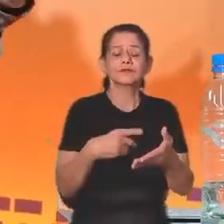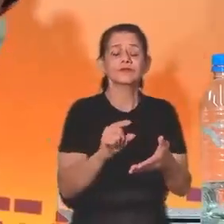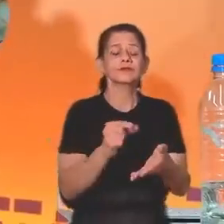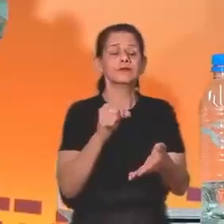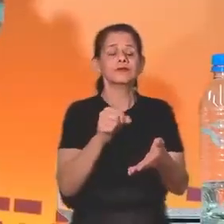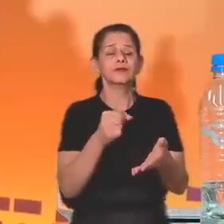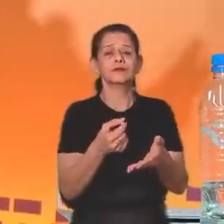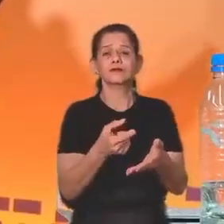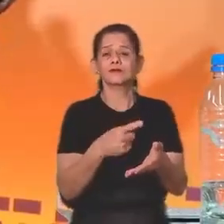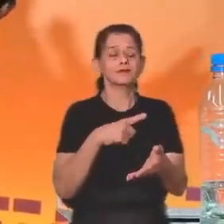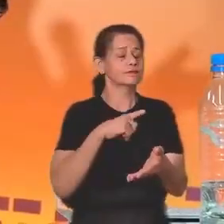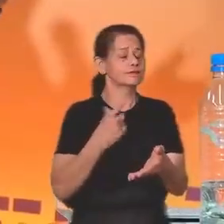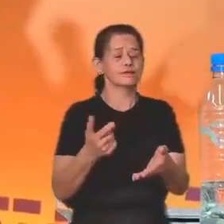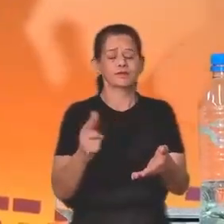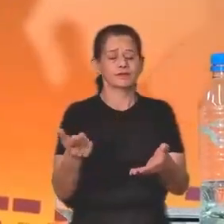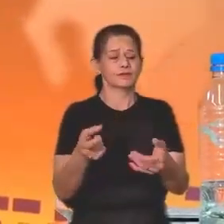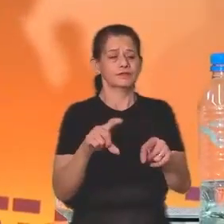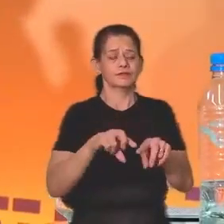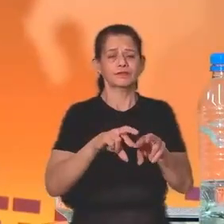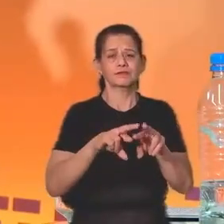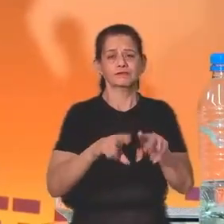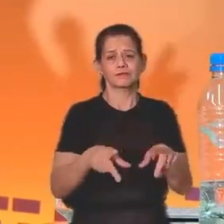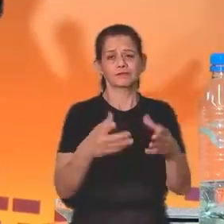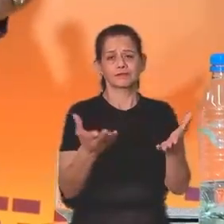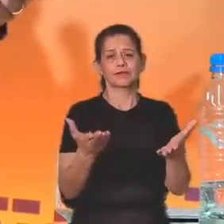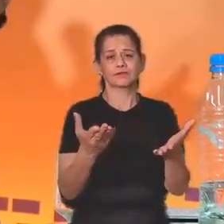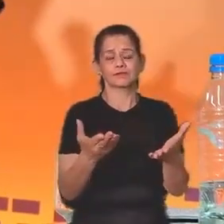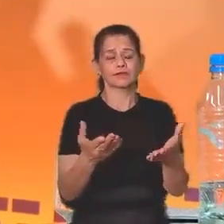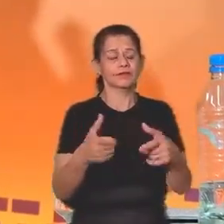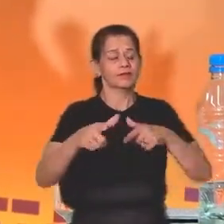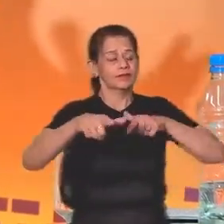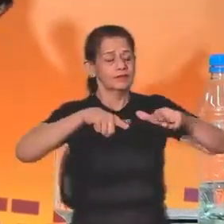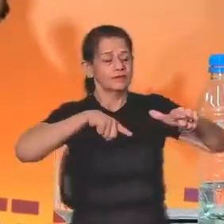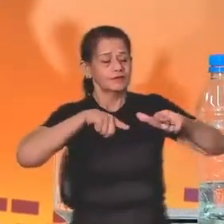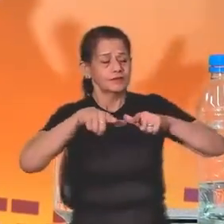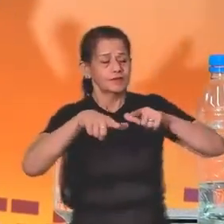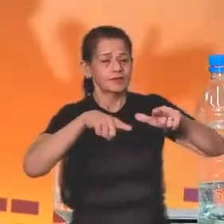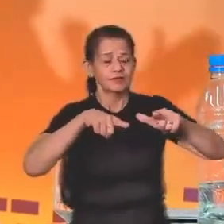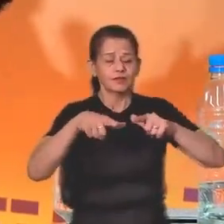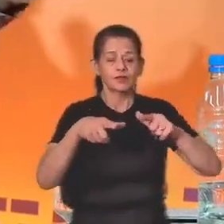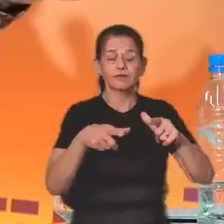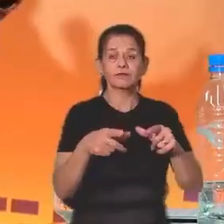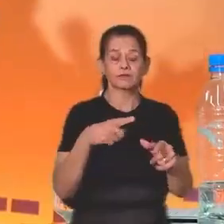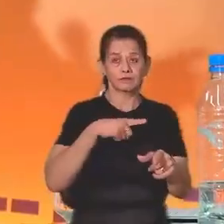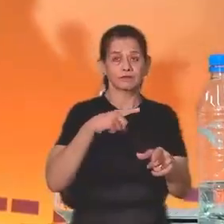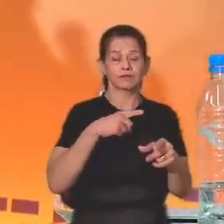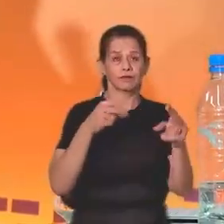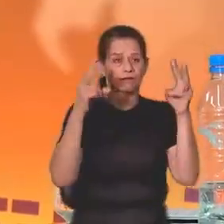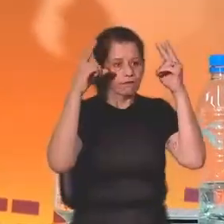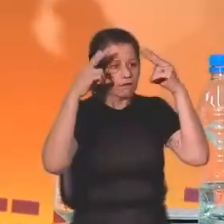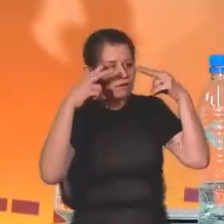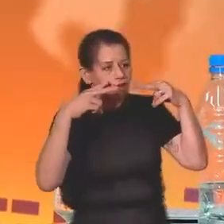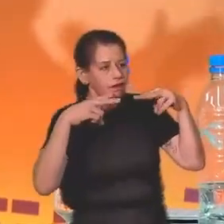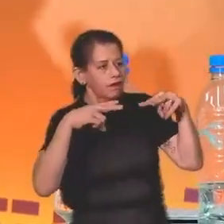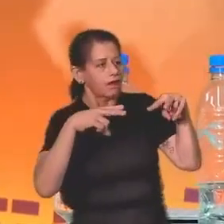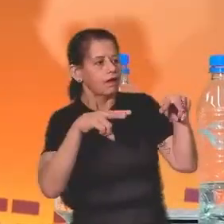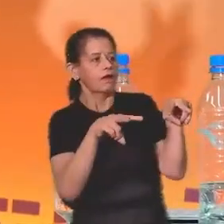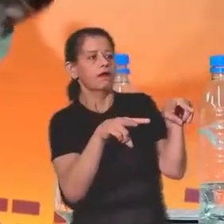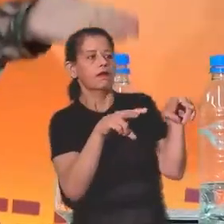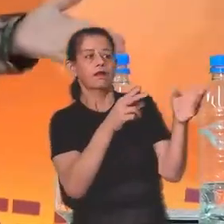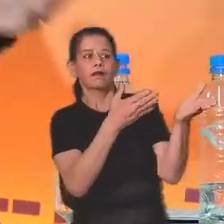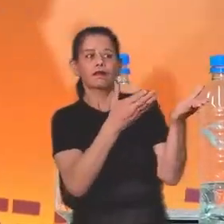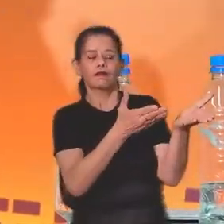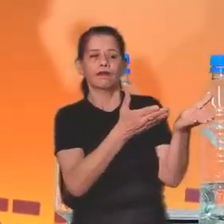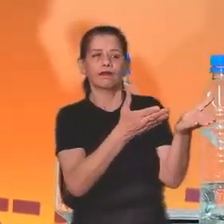ali também fazendo ali o trabalho, mas a gente tem um olhar, a gente consegue falar assim, nossa, vou